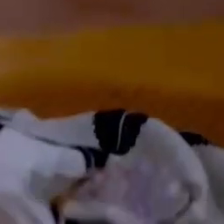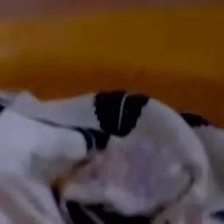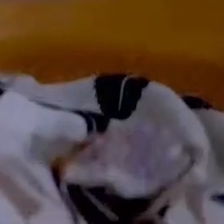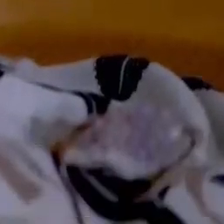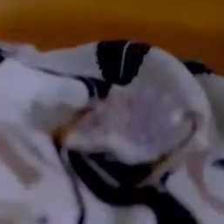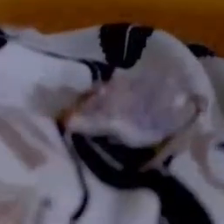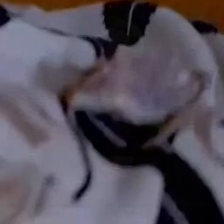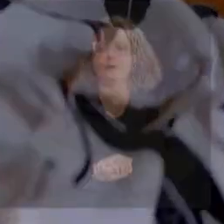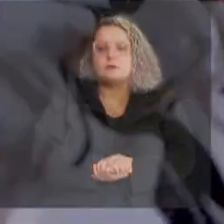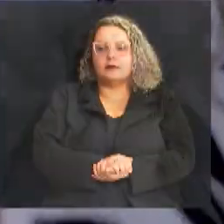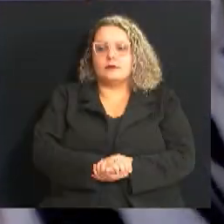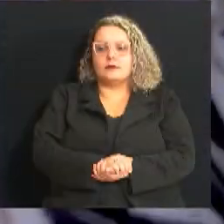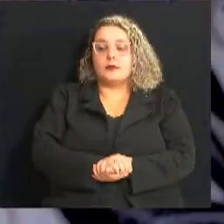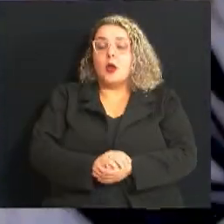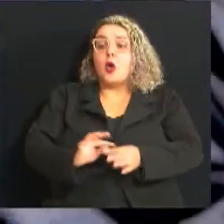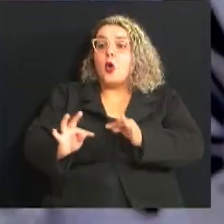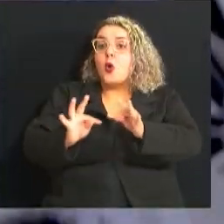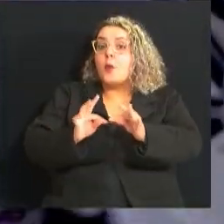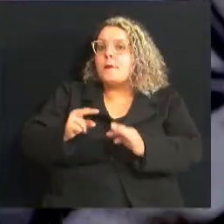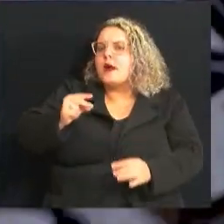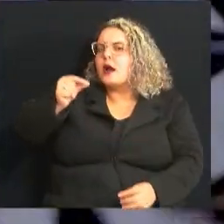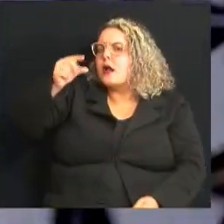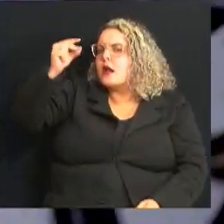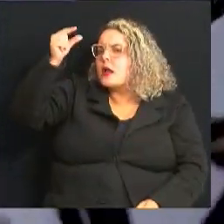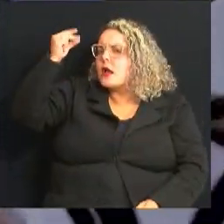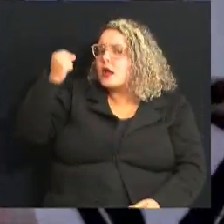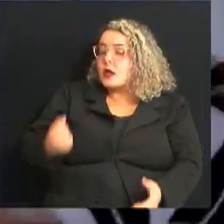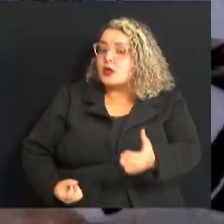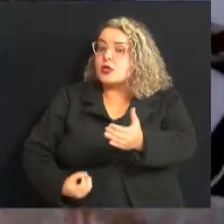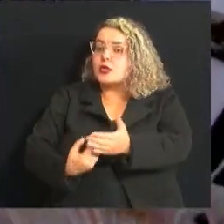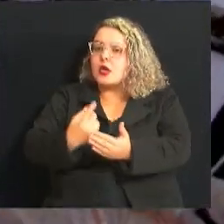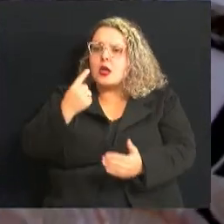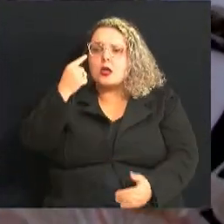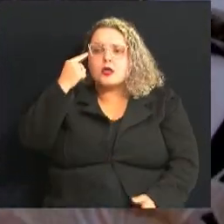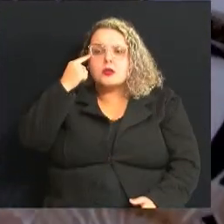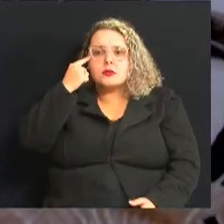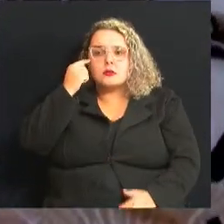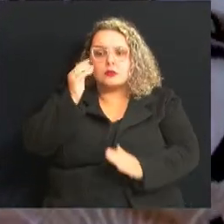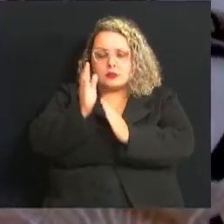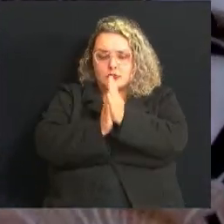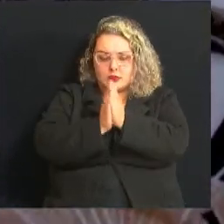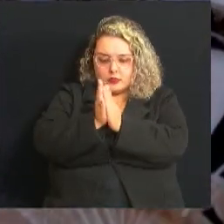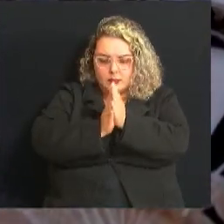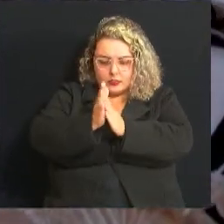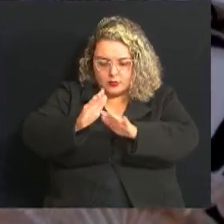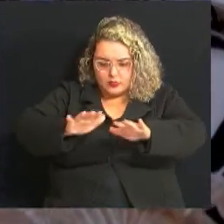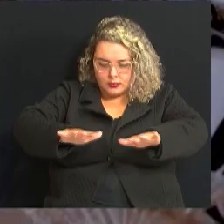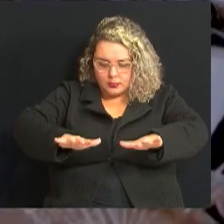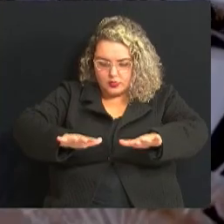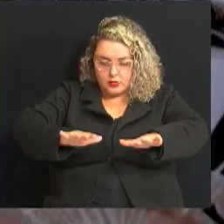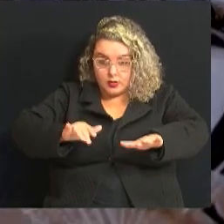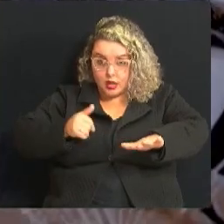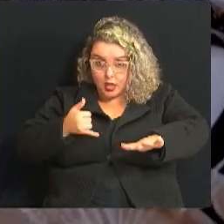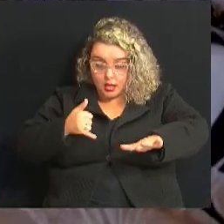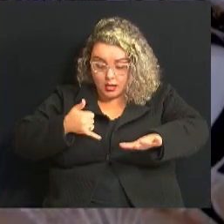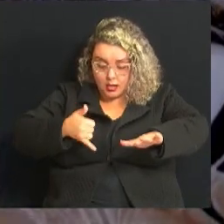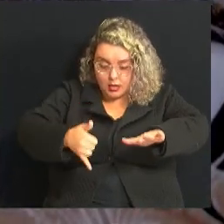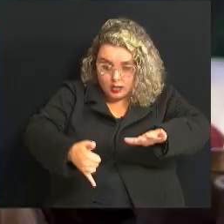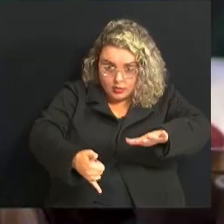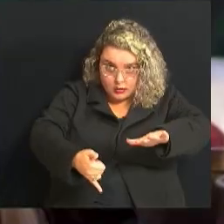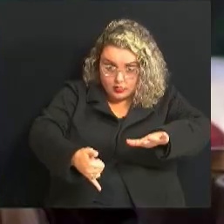Uma técnica antiga criada no Japão que, por meio da imposição das mãos, transfere energia para o outro